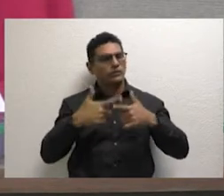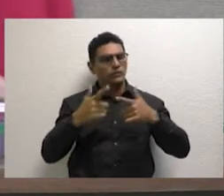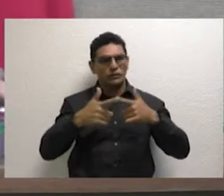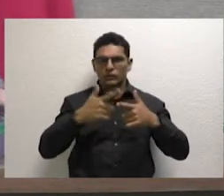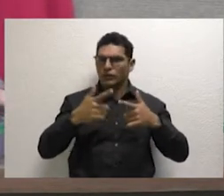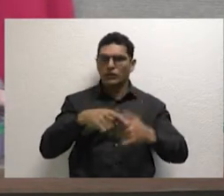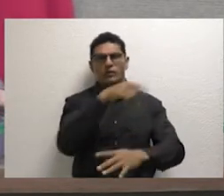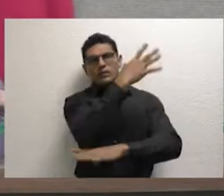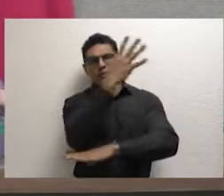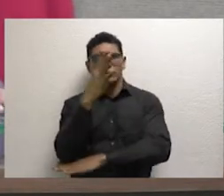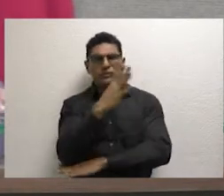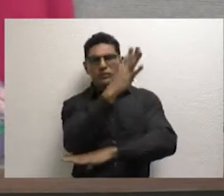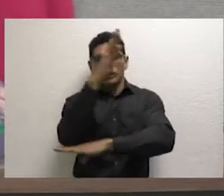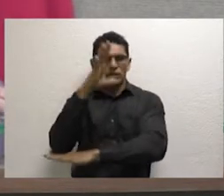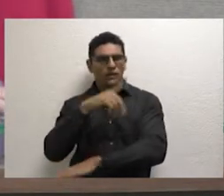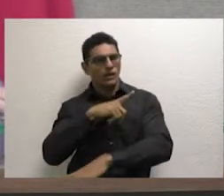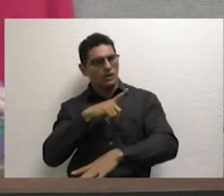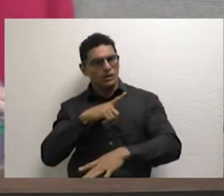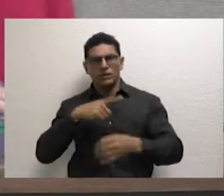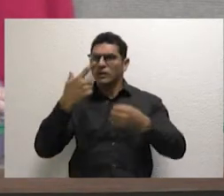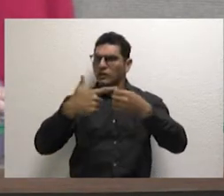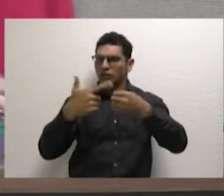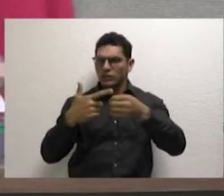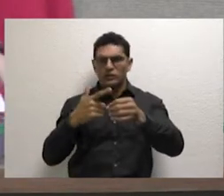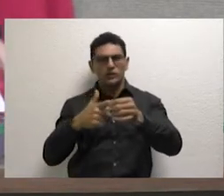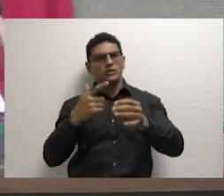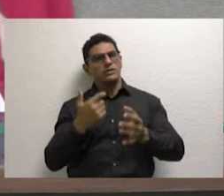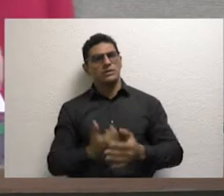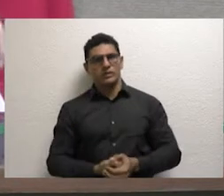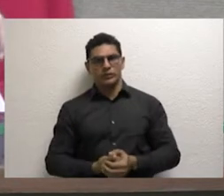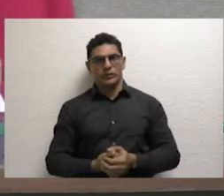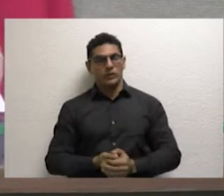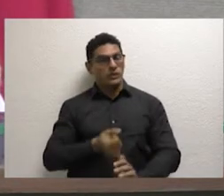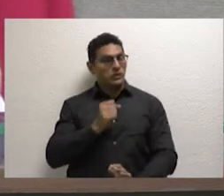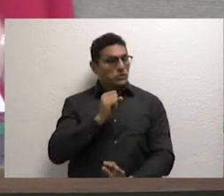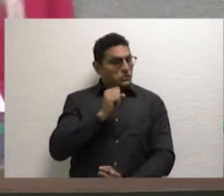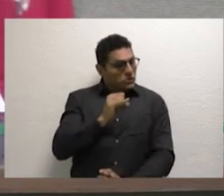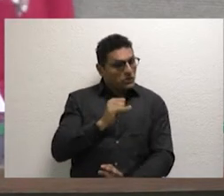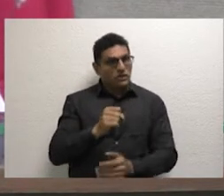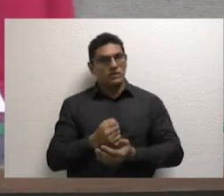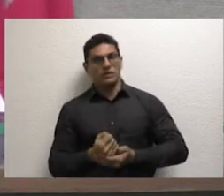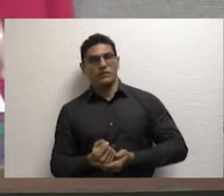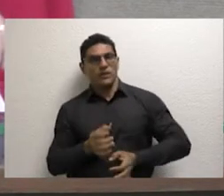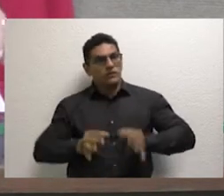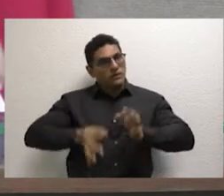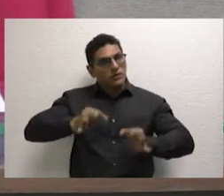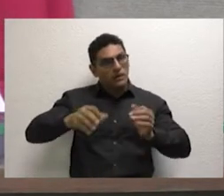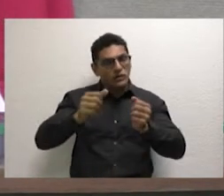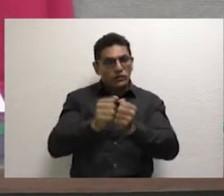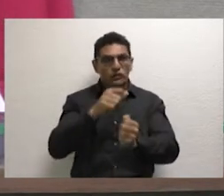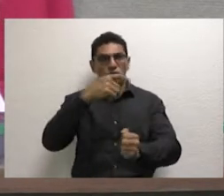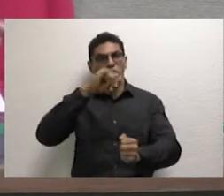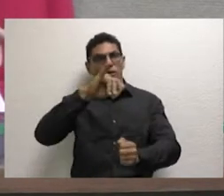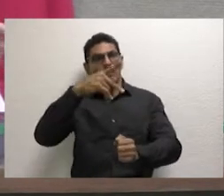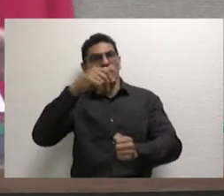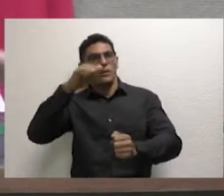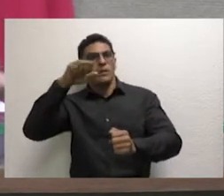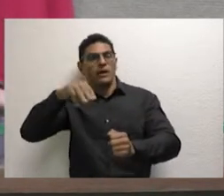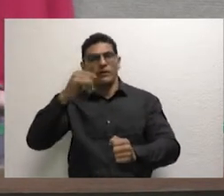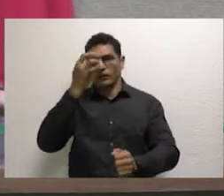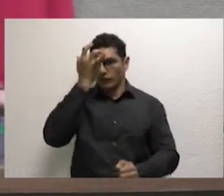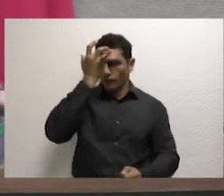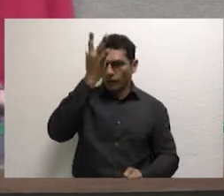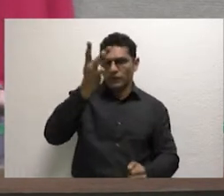ambientais que tem naquela área, naquela região. Ora, se a própria defensoria está junto do Ipaã, vai ficar muito mais